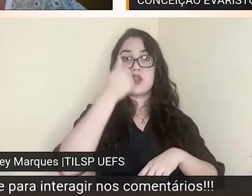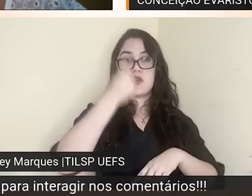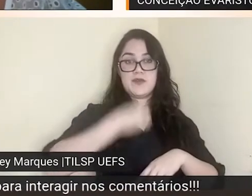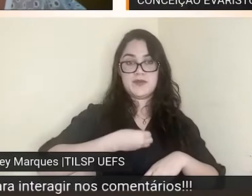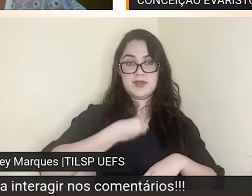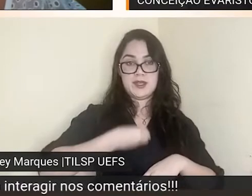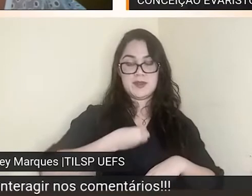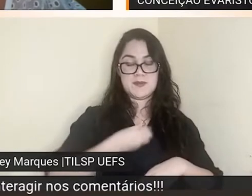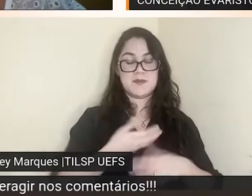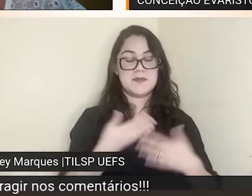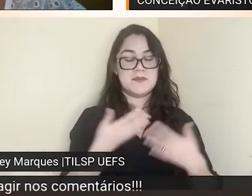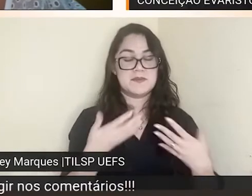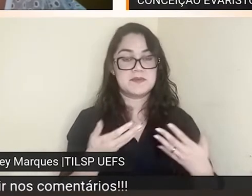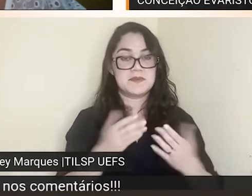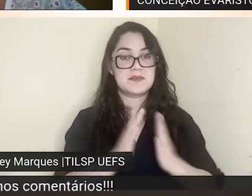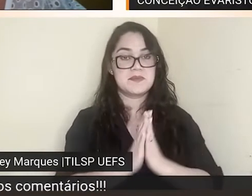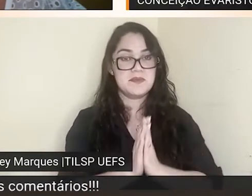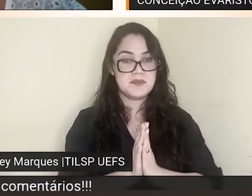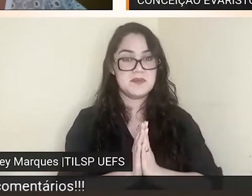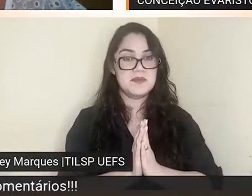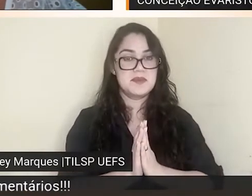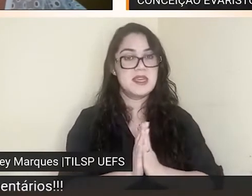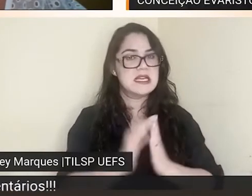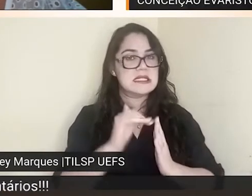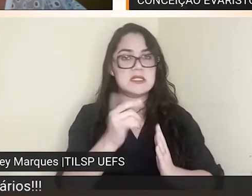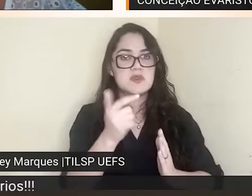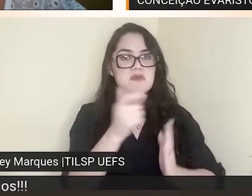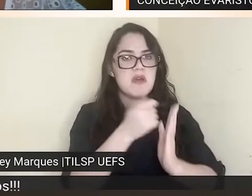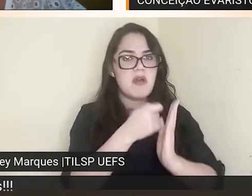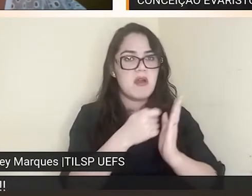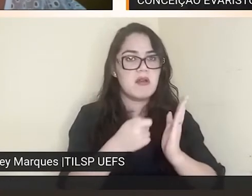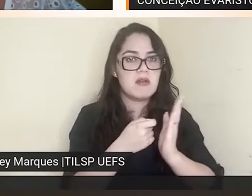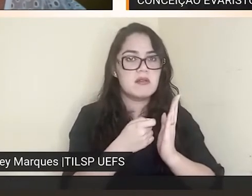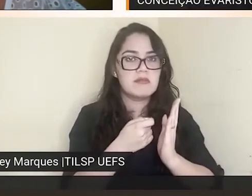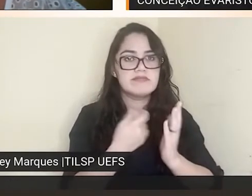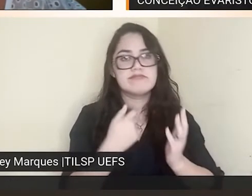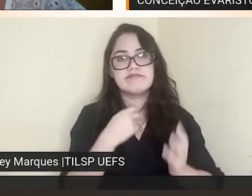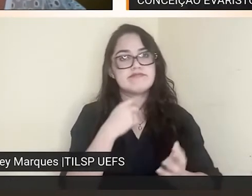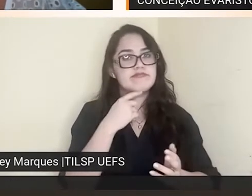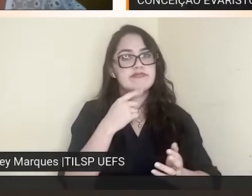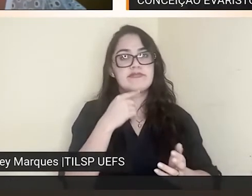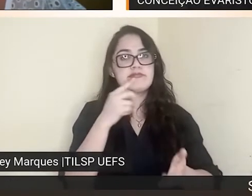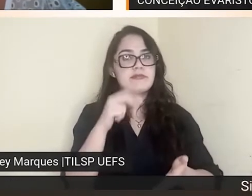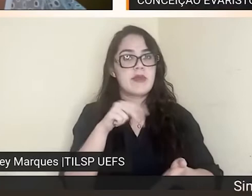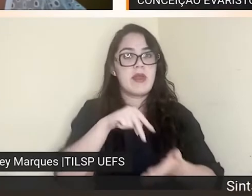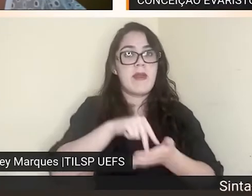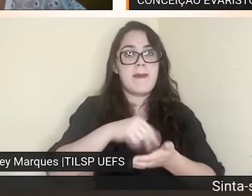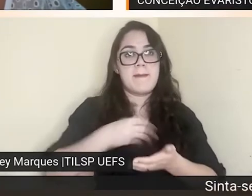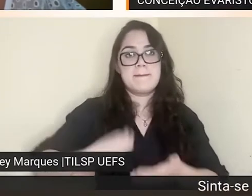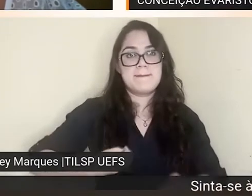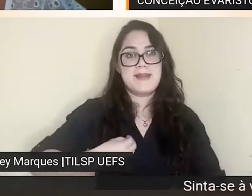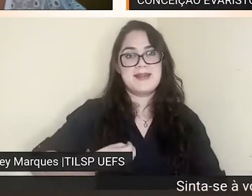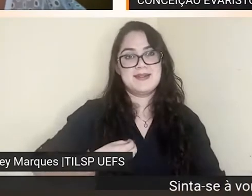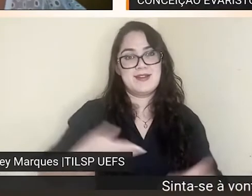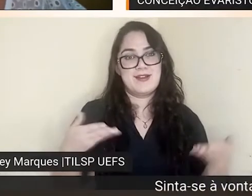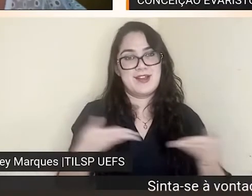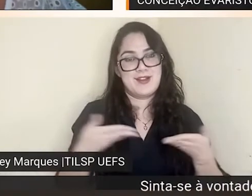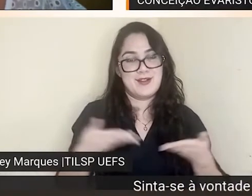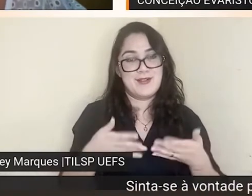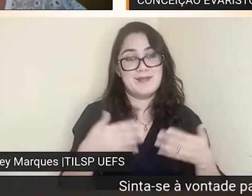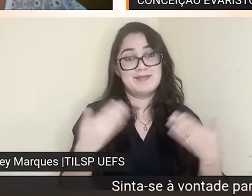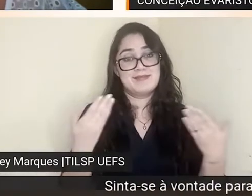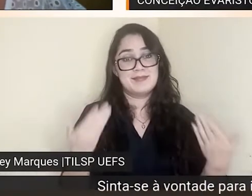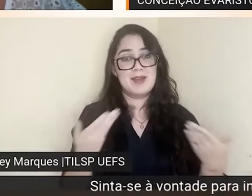Se não fosse escrita, sem sombra de dúvida, eu não estaria aqui, né? Não estaria. Então, a escrita, ela é um caminho